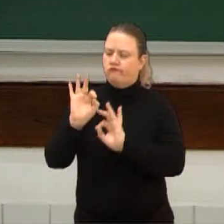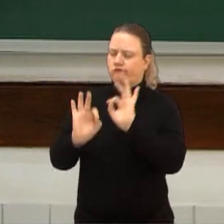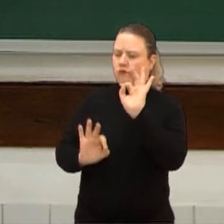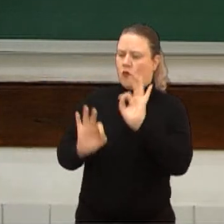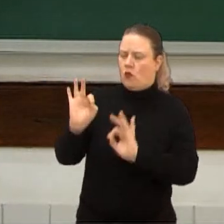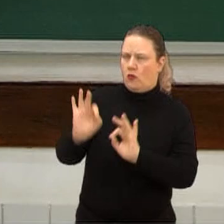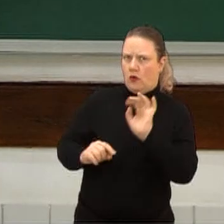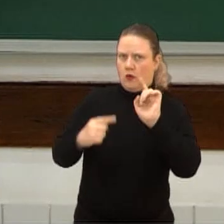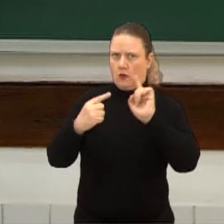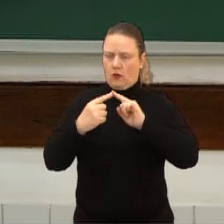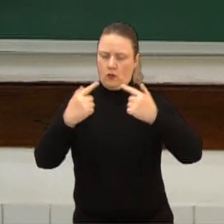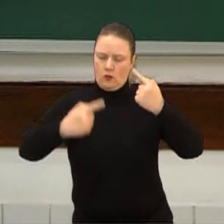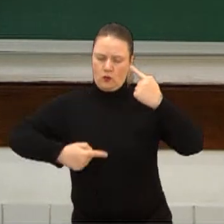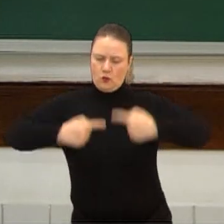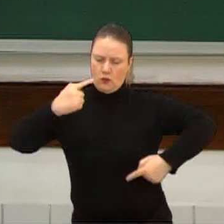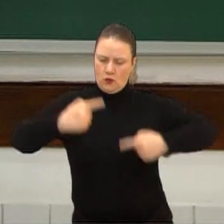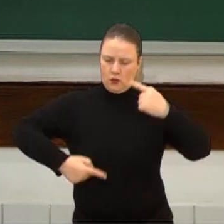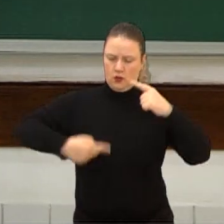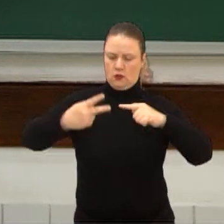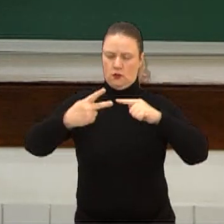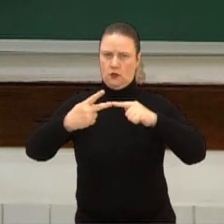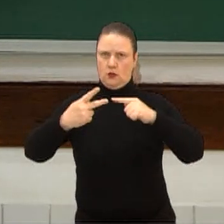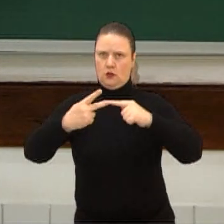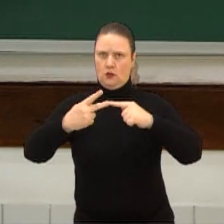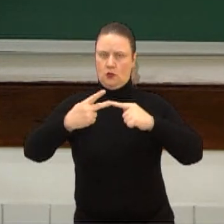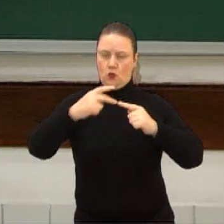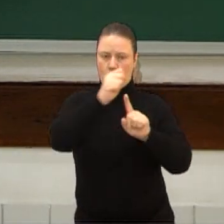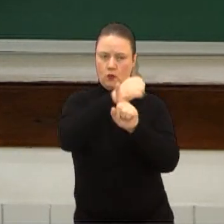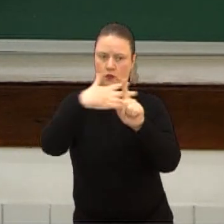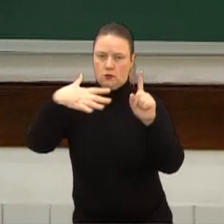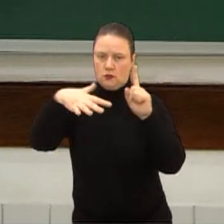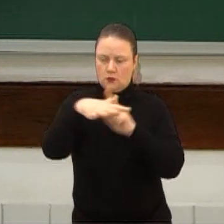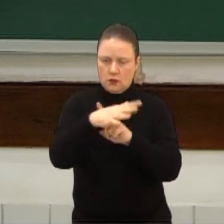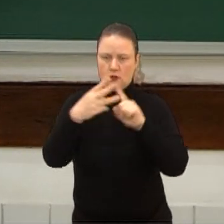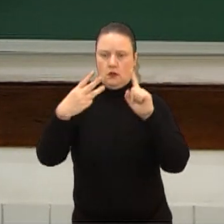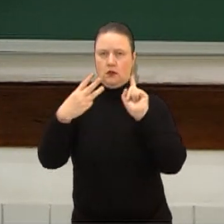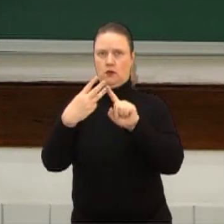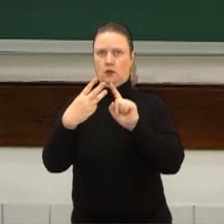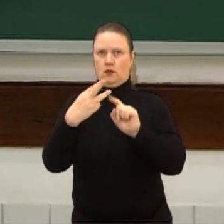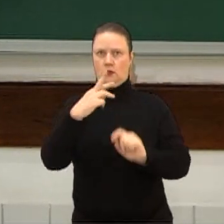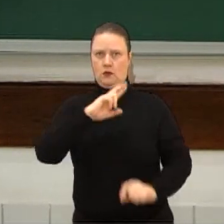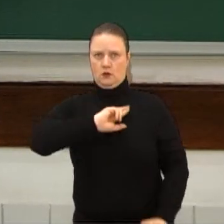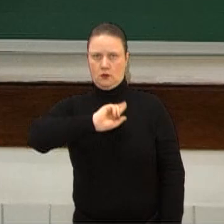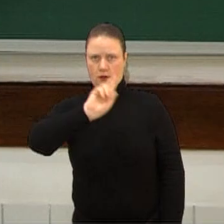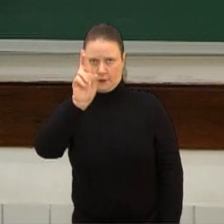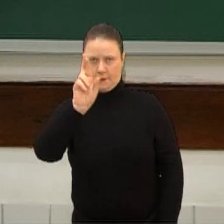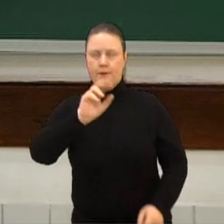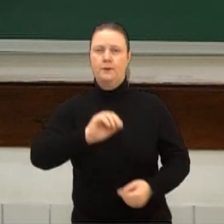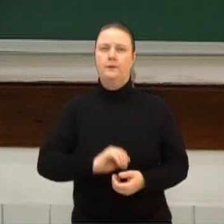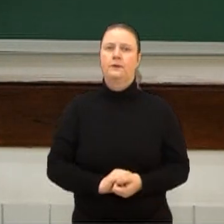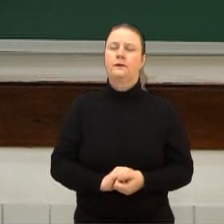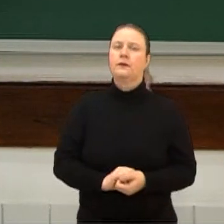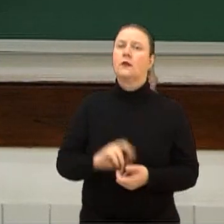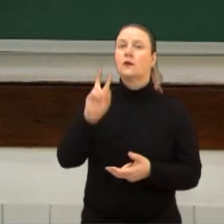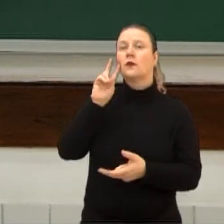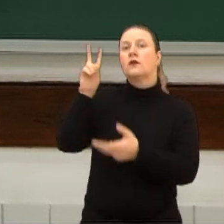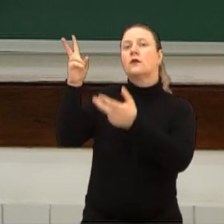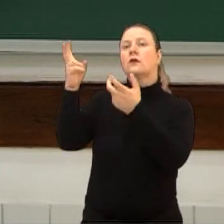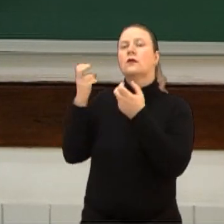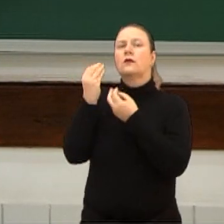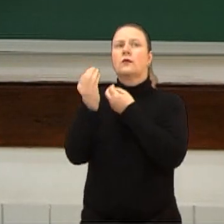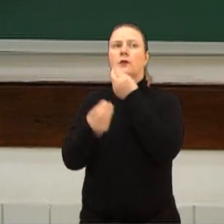tanto política, quanto social, quanto religiosa, em vários aspectos. Dentro disso, nós percebemos como é